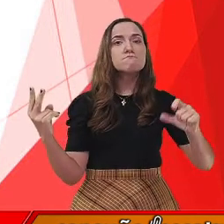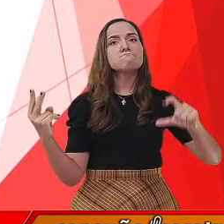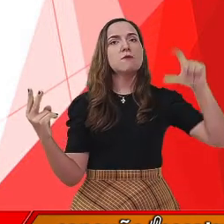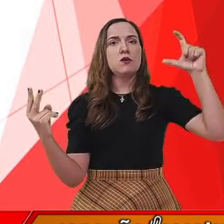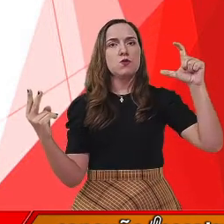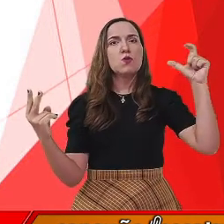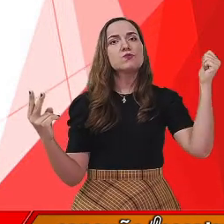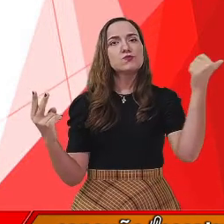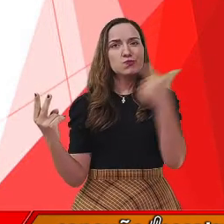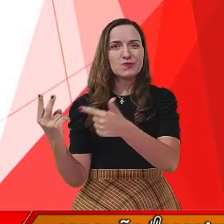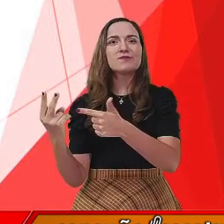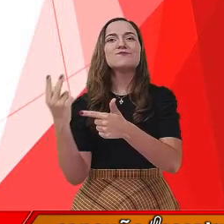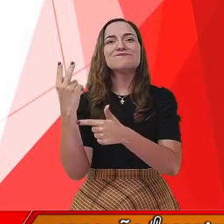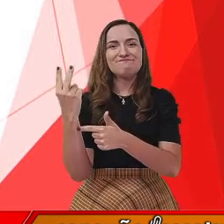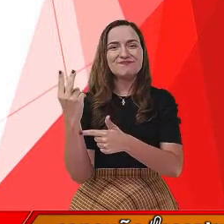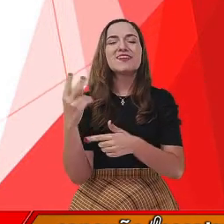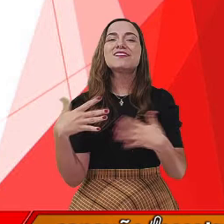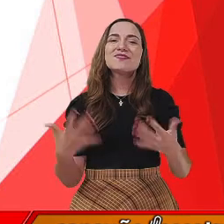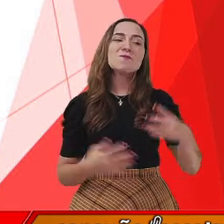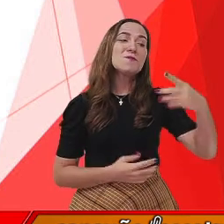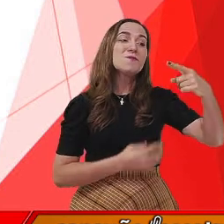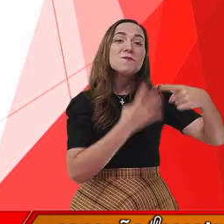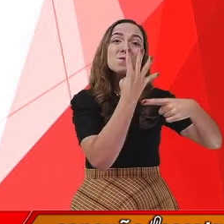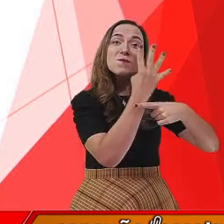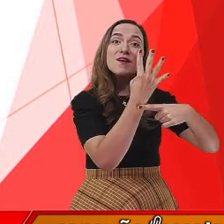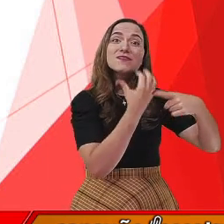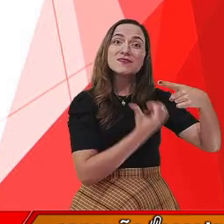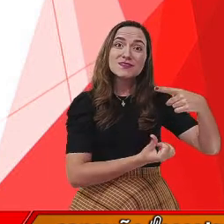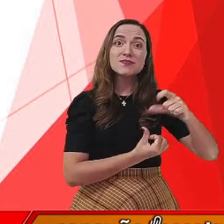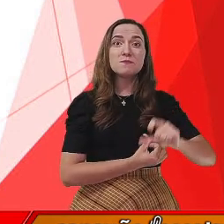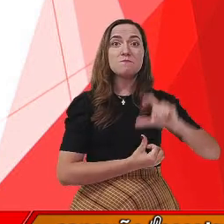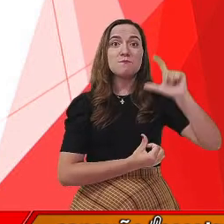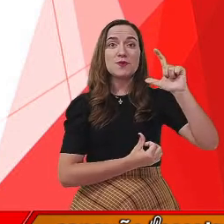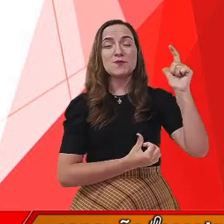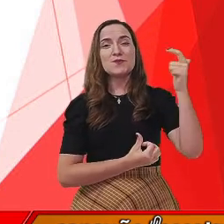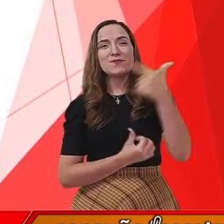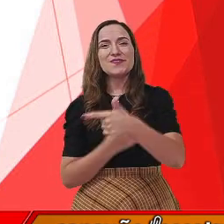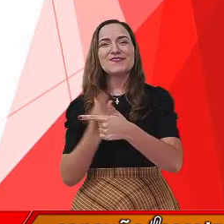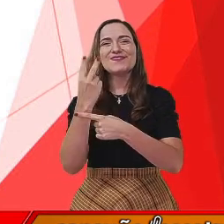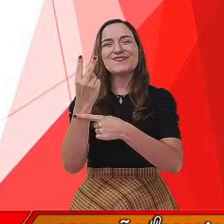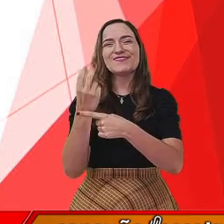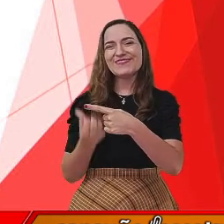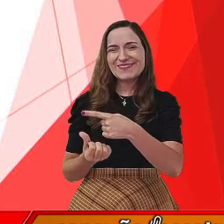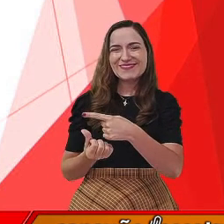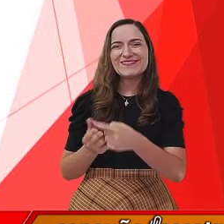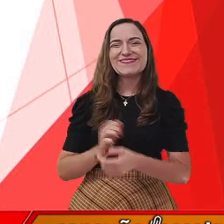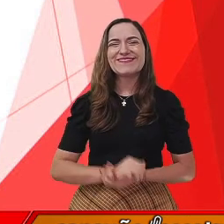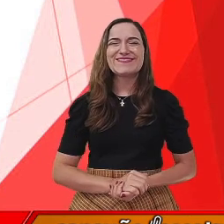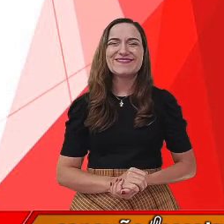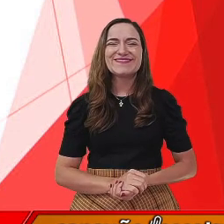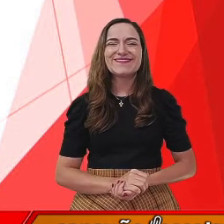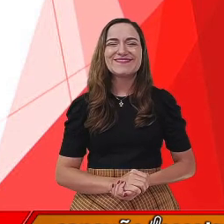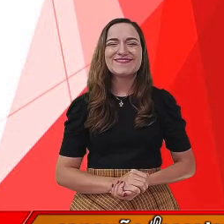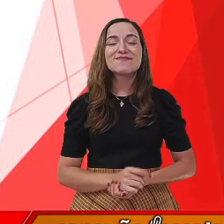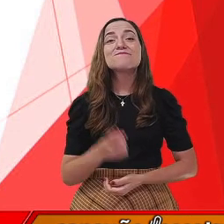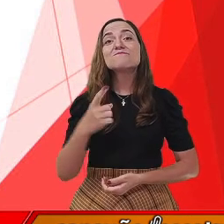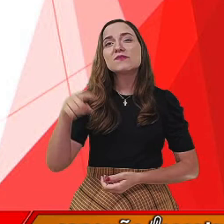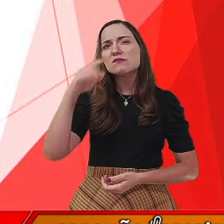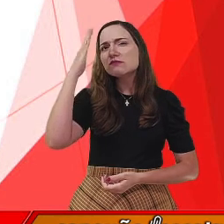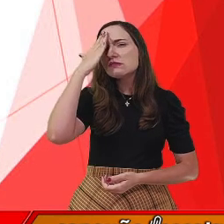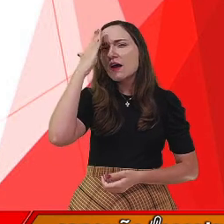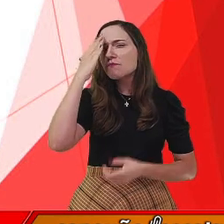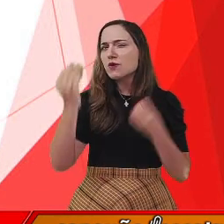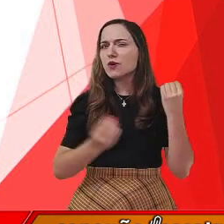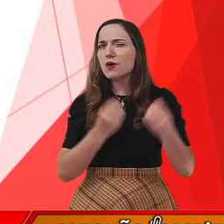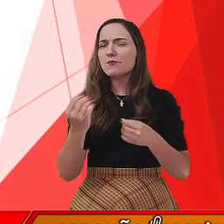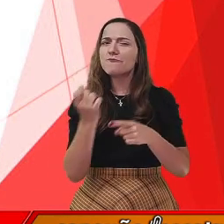2. Portanto, 4/6 é maior que 2/6. E sabe de um lugar